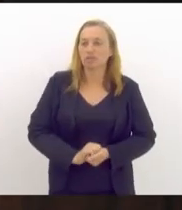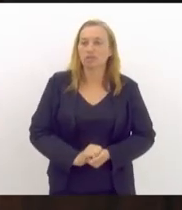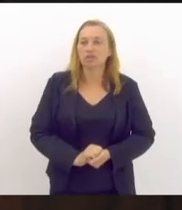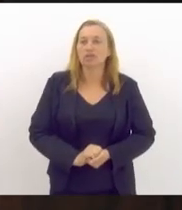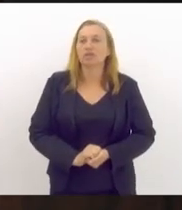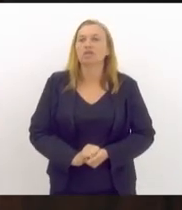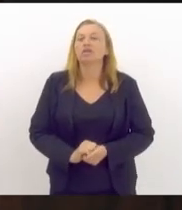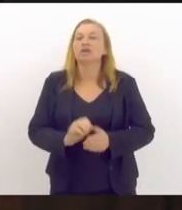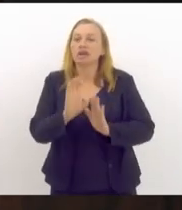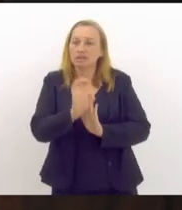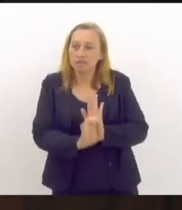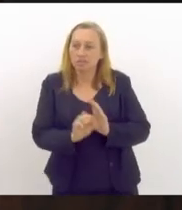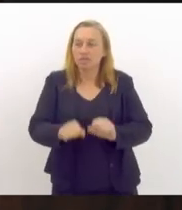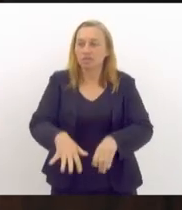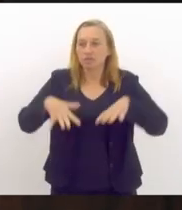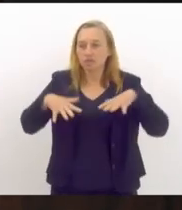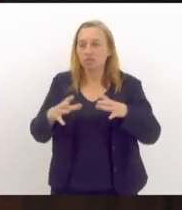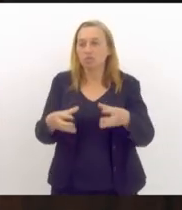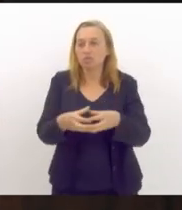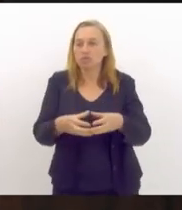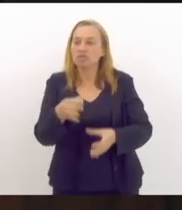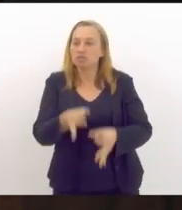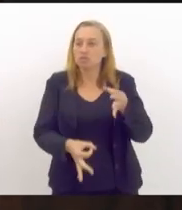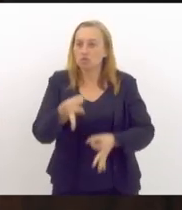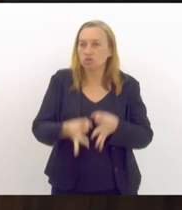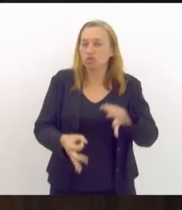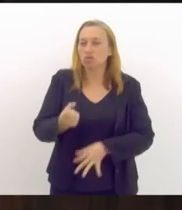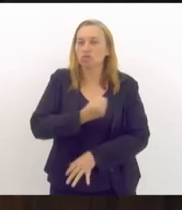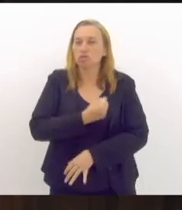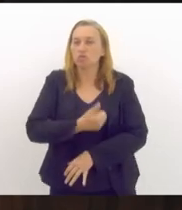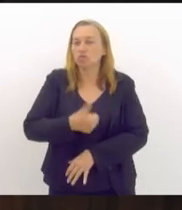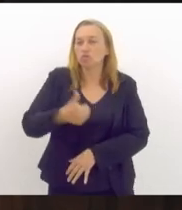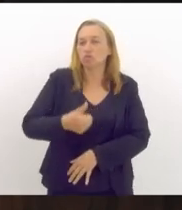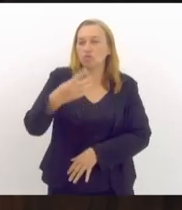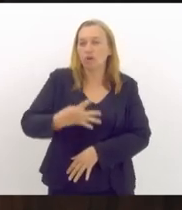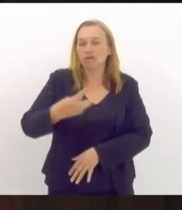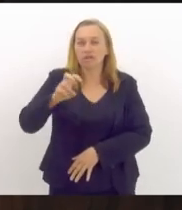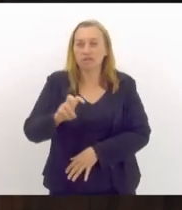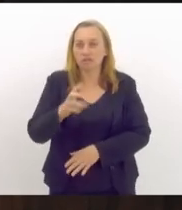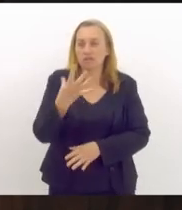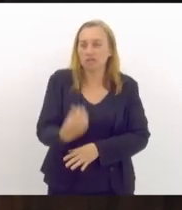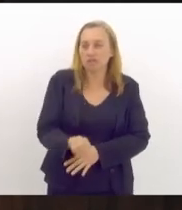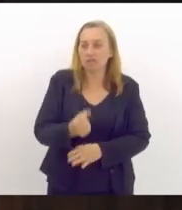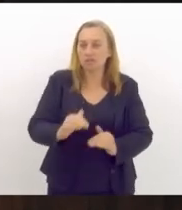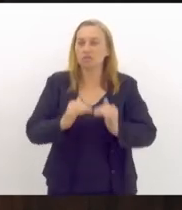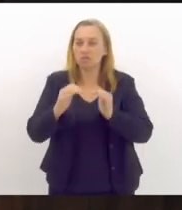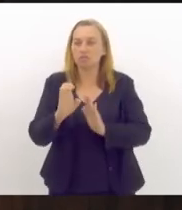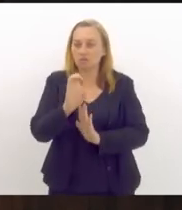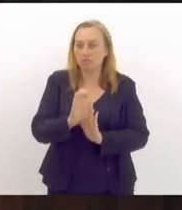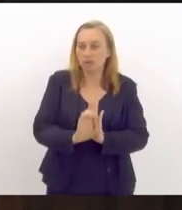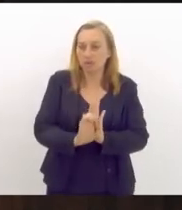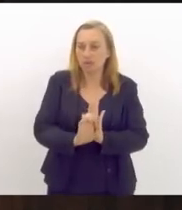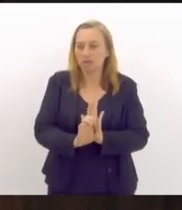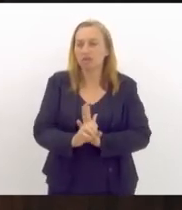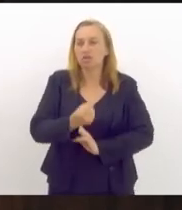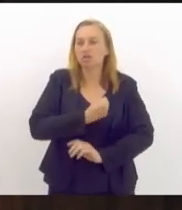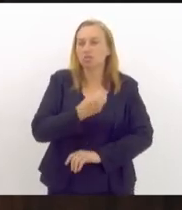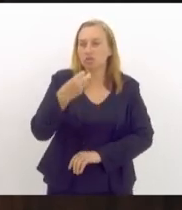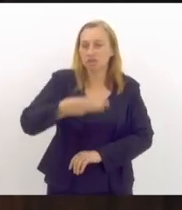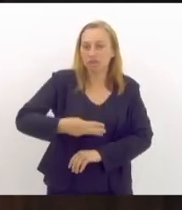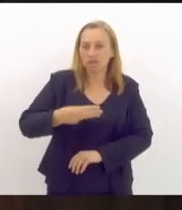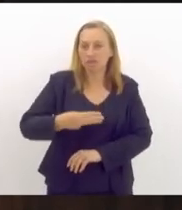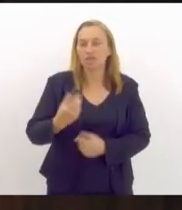emendas de plenadas emendas número 1 4 e 5 favorável com submenda a emenda número 3